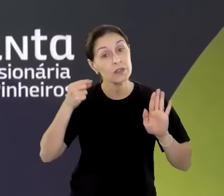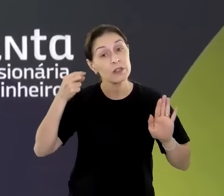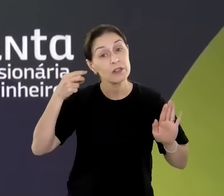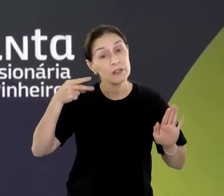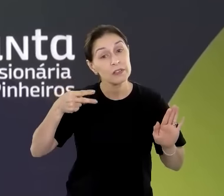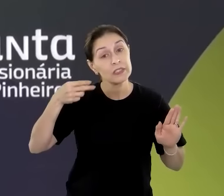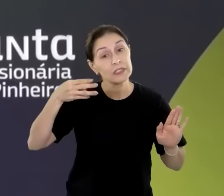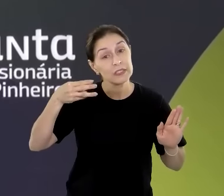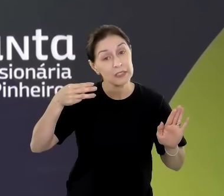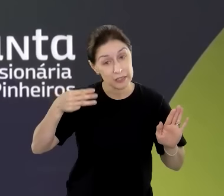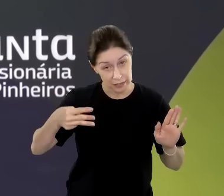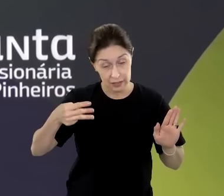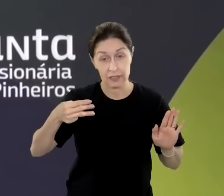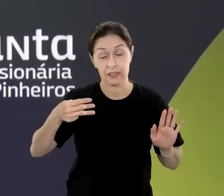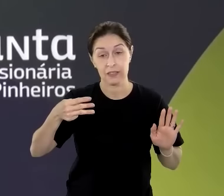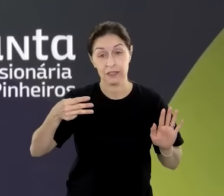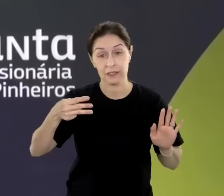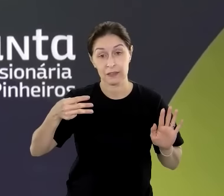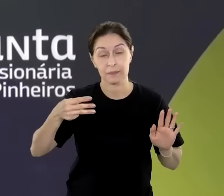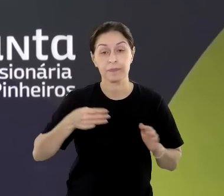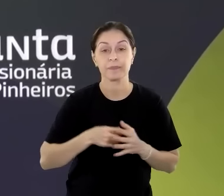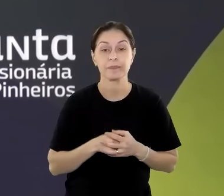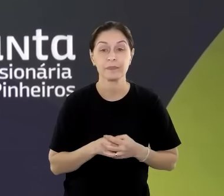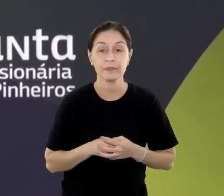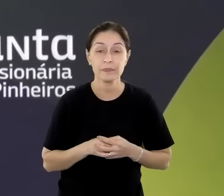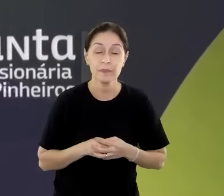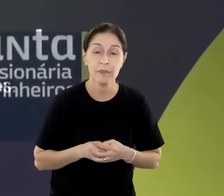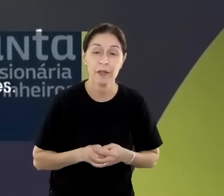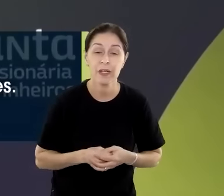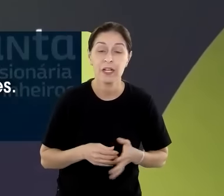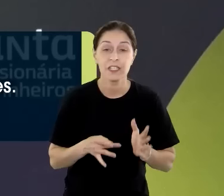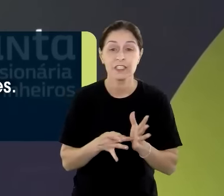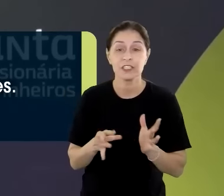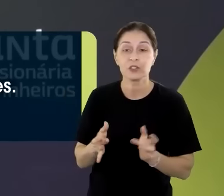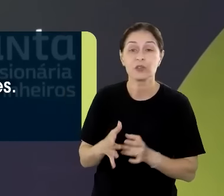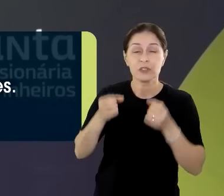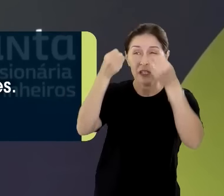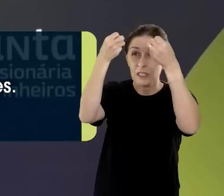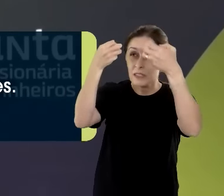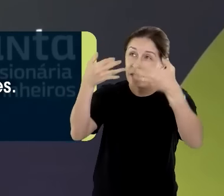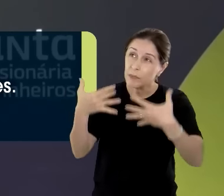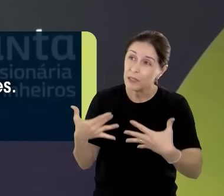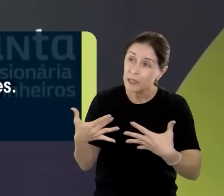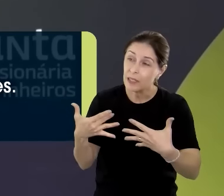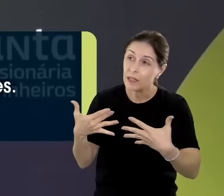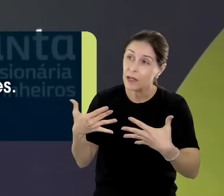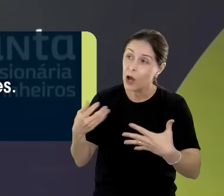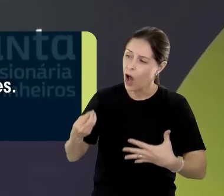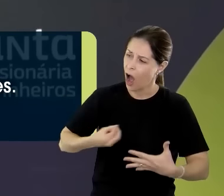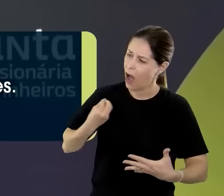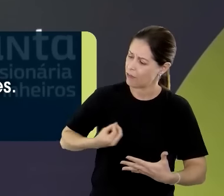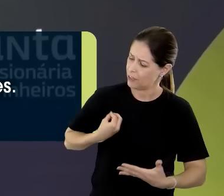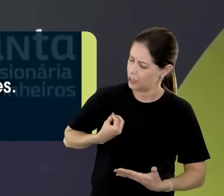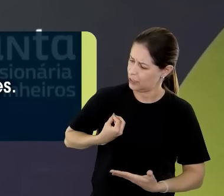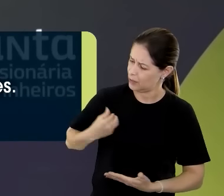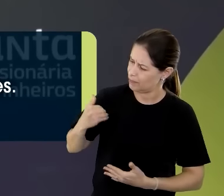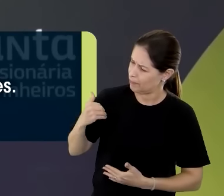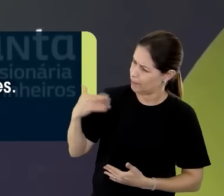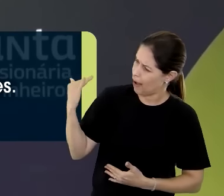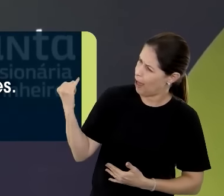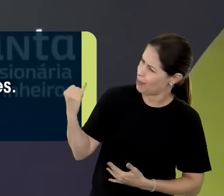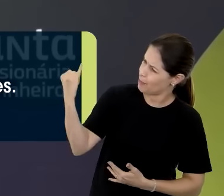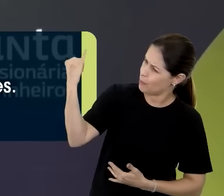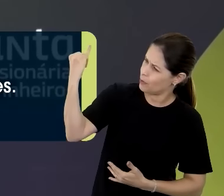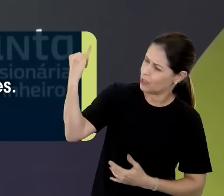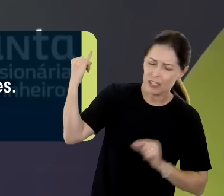23, porque a vida é mais do que o alimento, e o corpo mais do que as vestes. Por